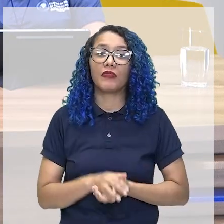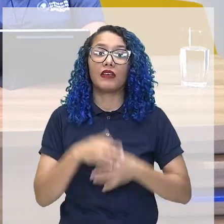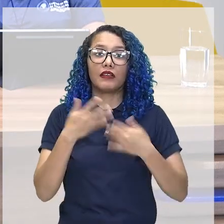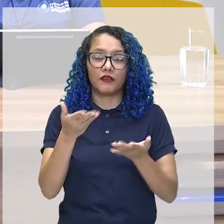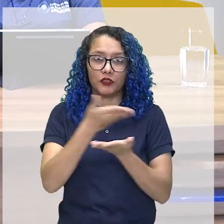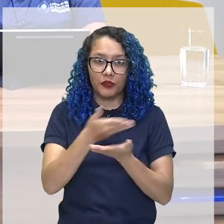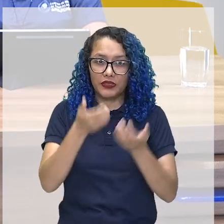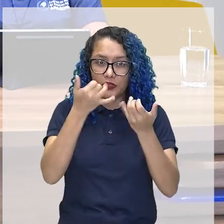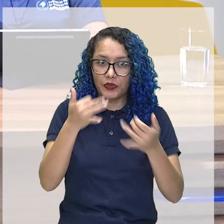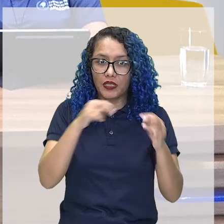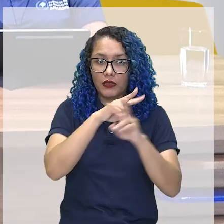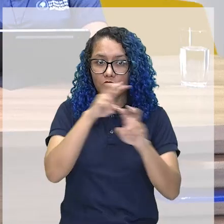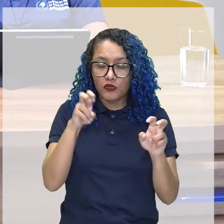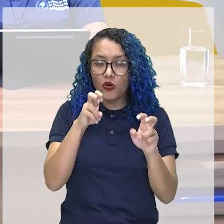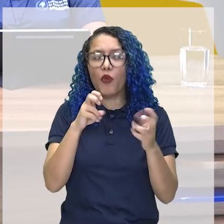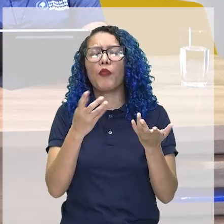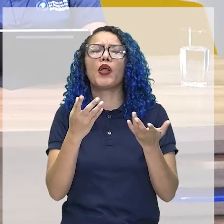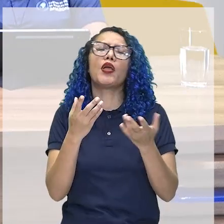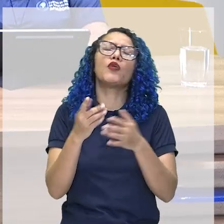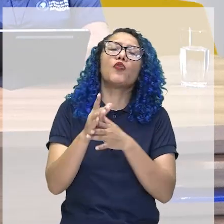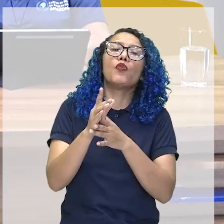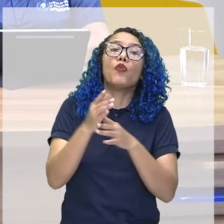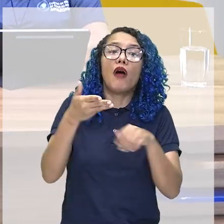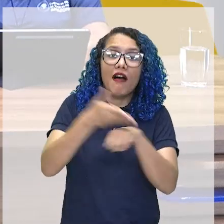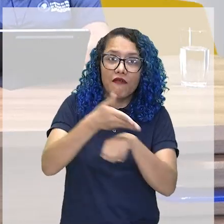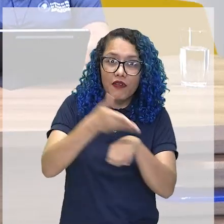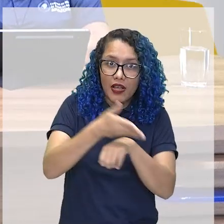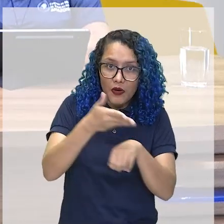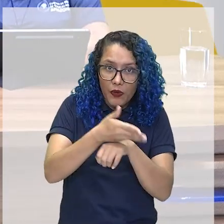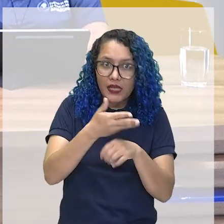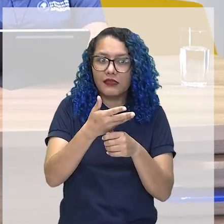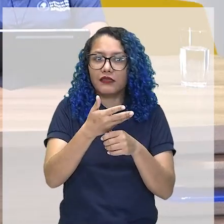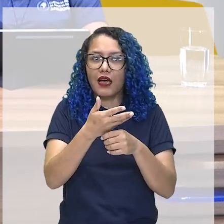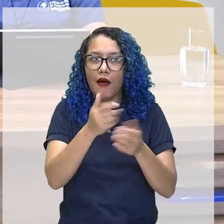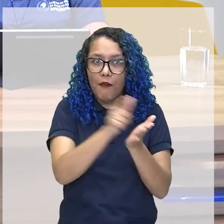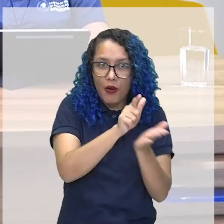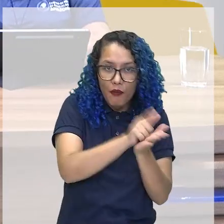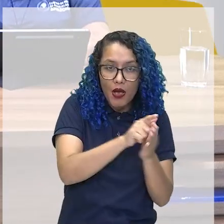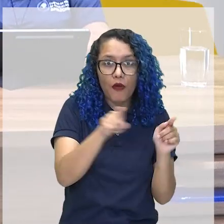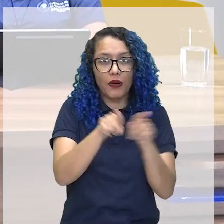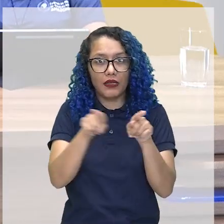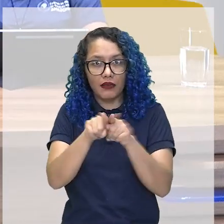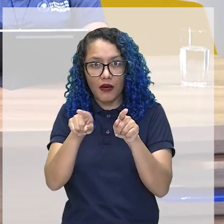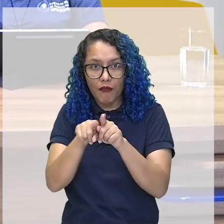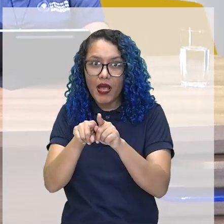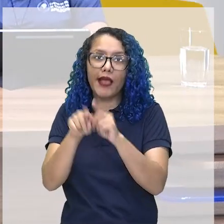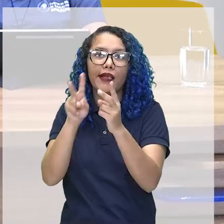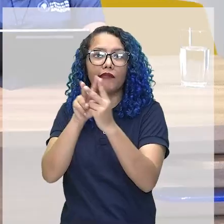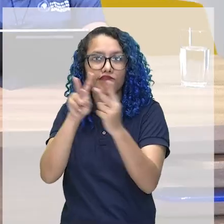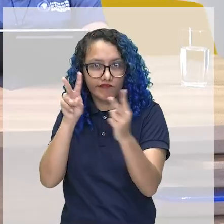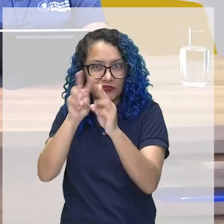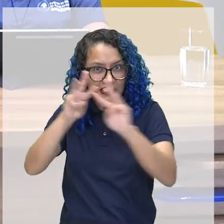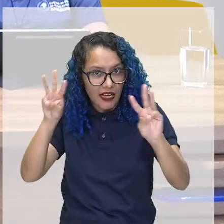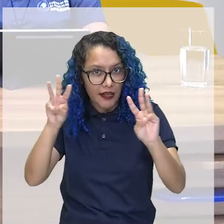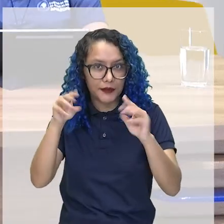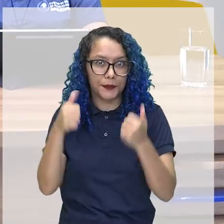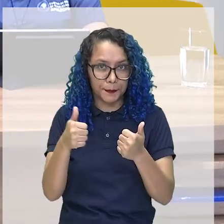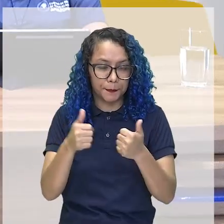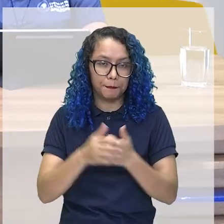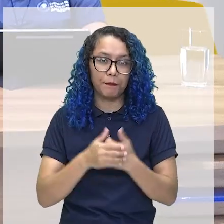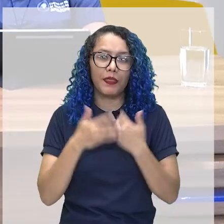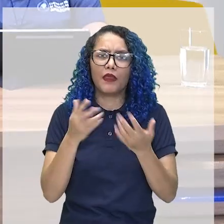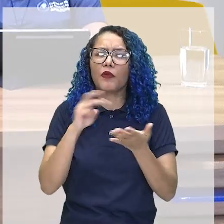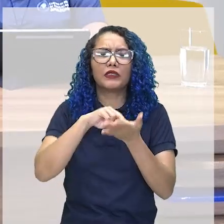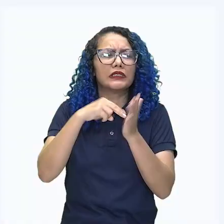né, sobre o diário digital e o diário físico, quais são as suas funções e as responsabilidades. Então, o que